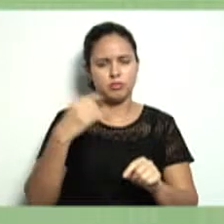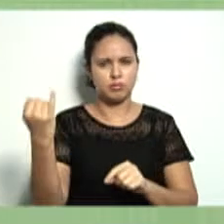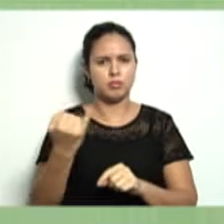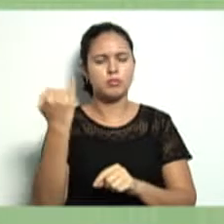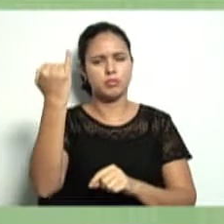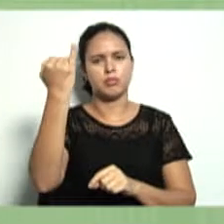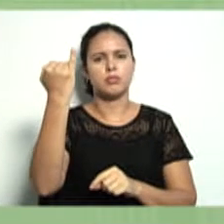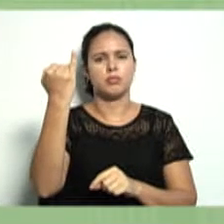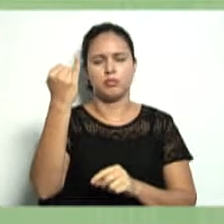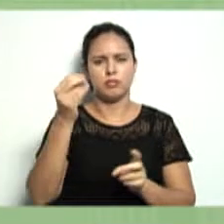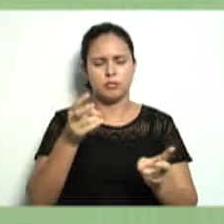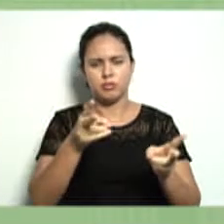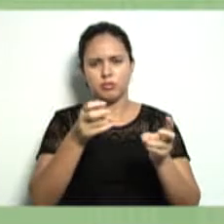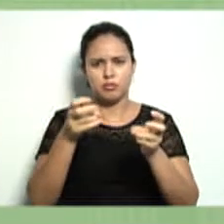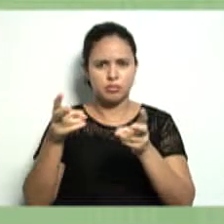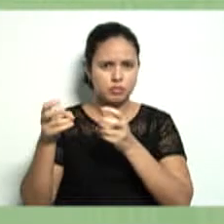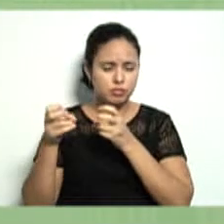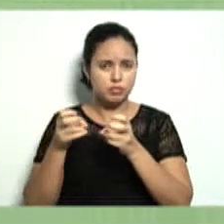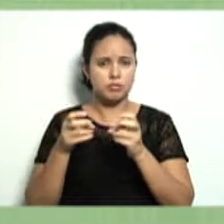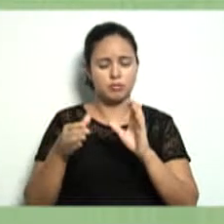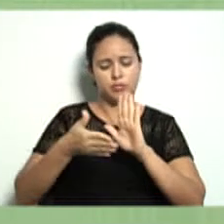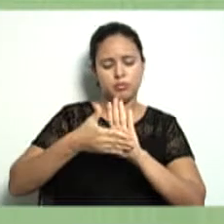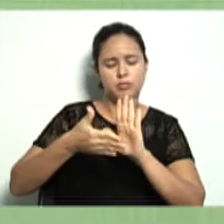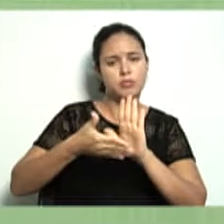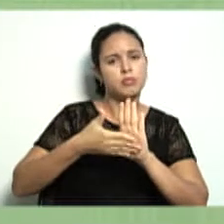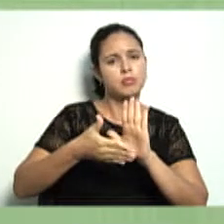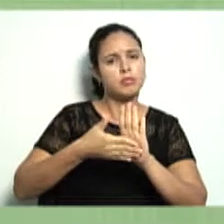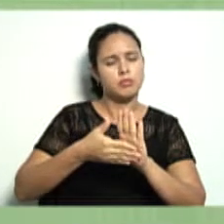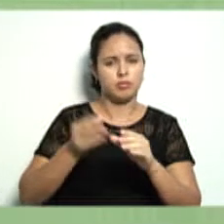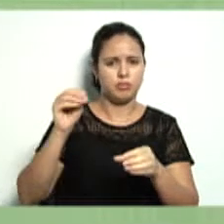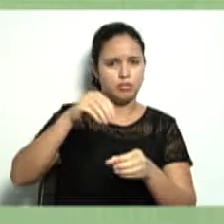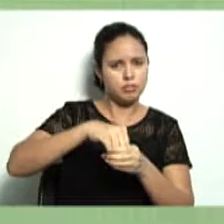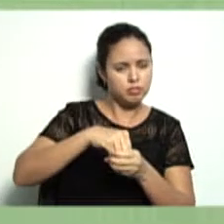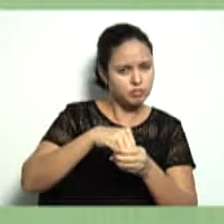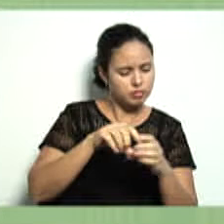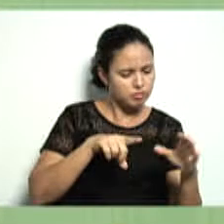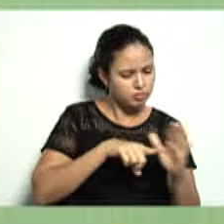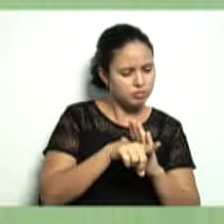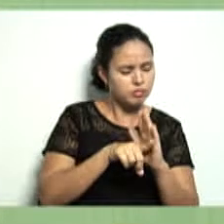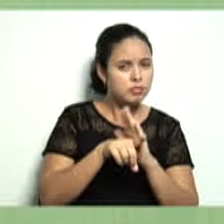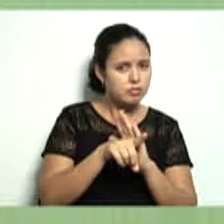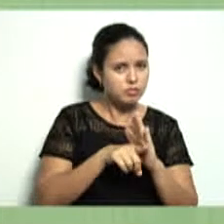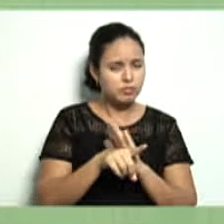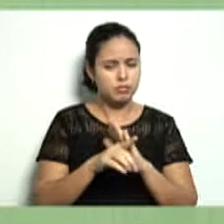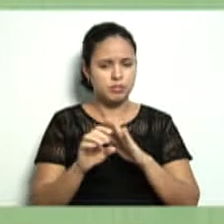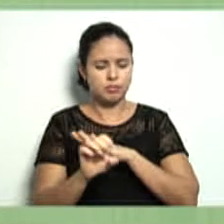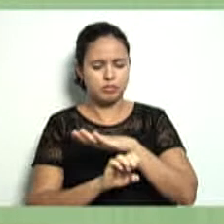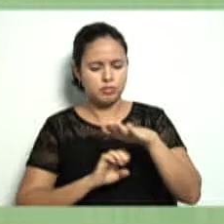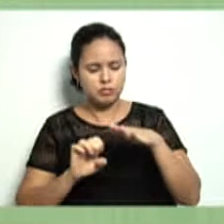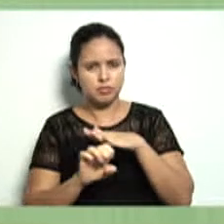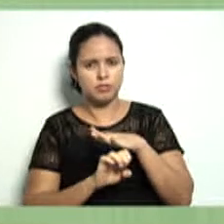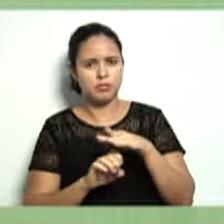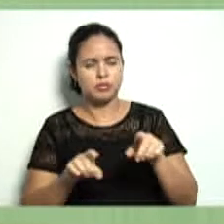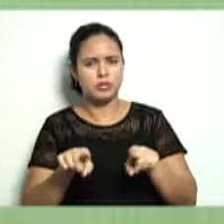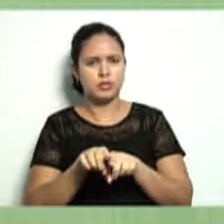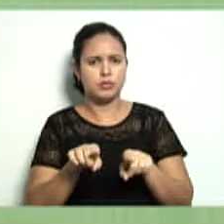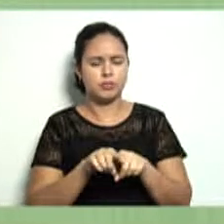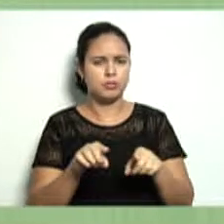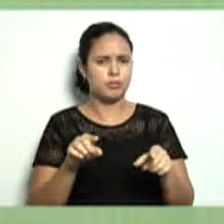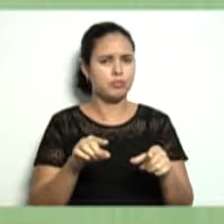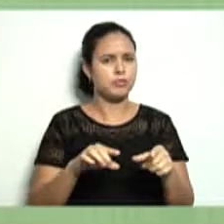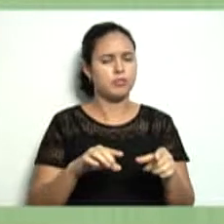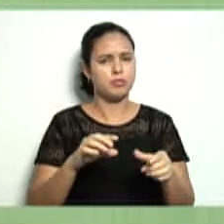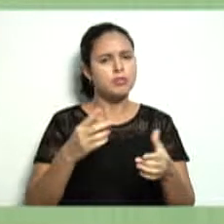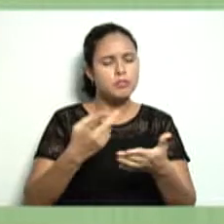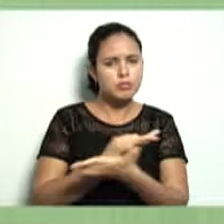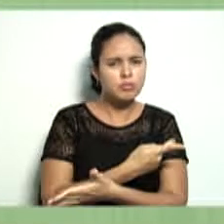gente precisa observar, e o papel da auditoria interna no controle dessa empresa. Os riscos na